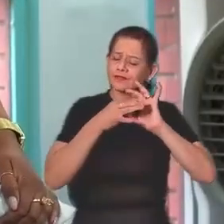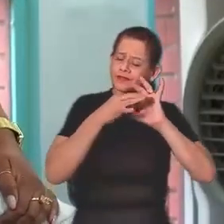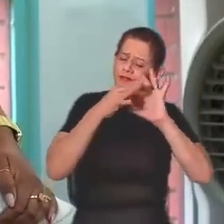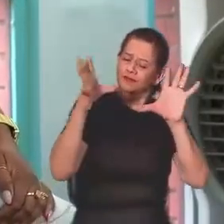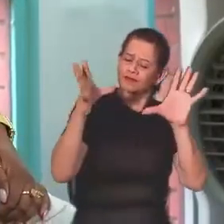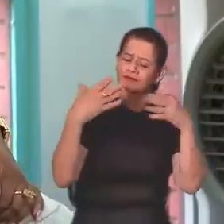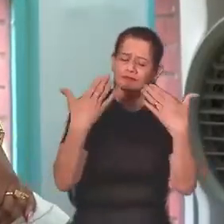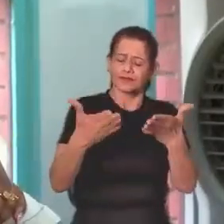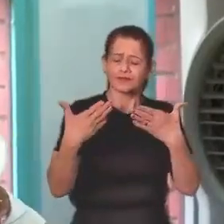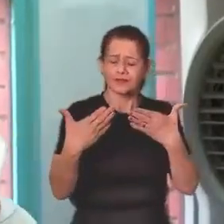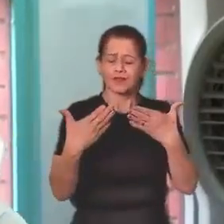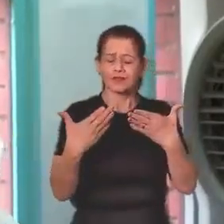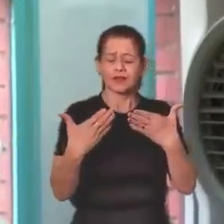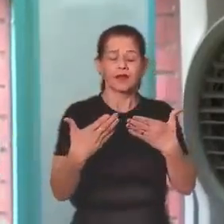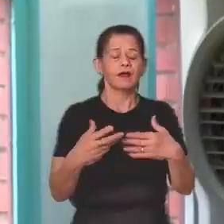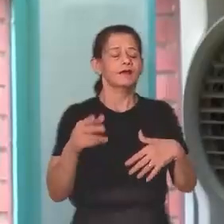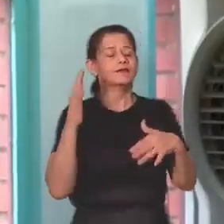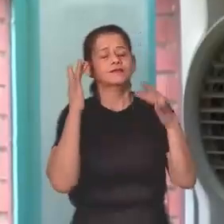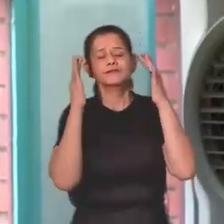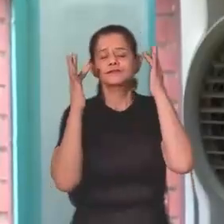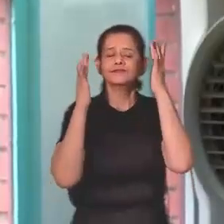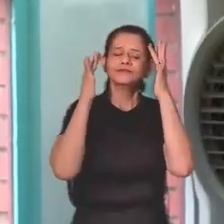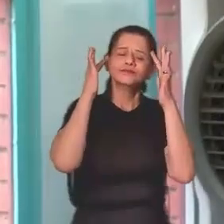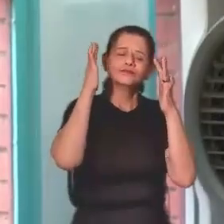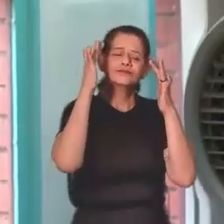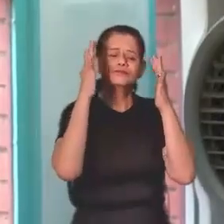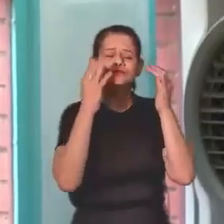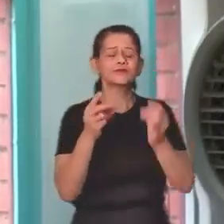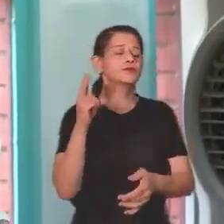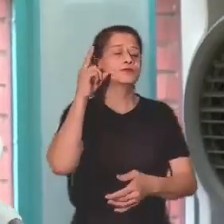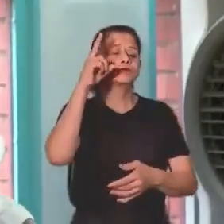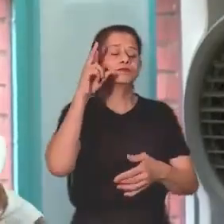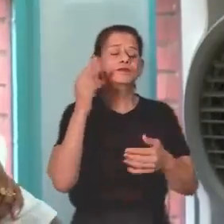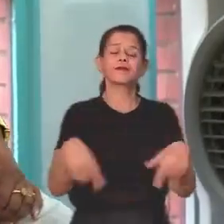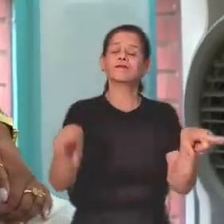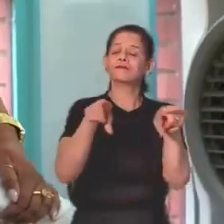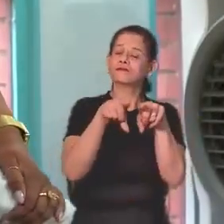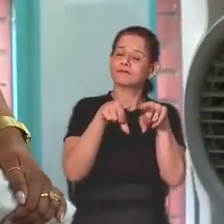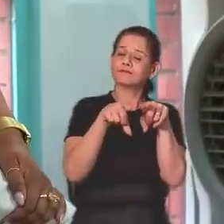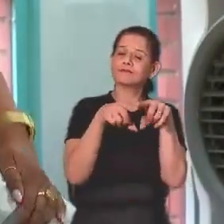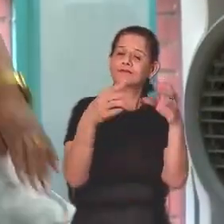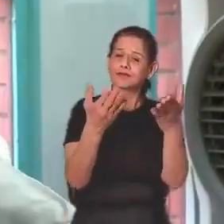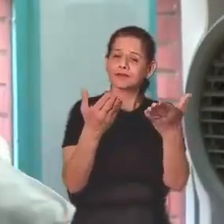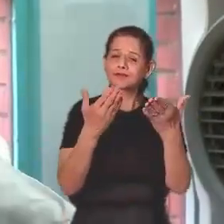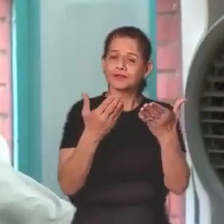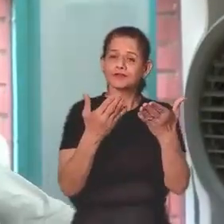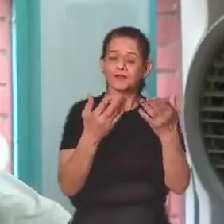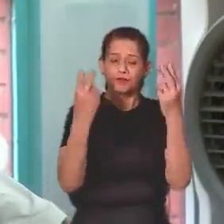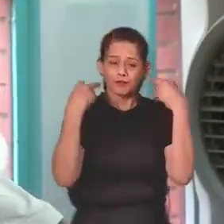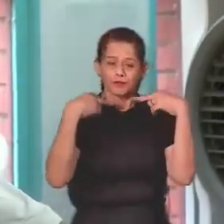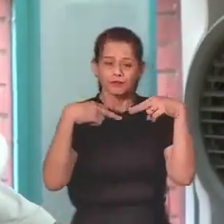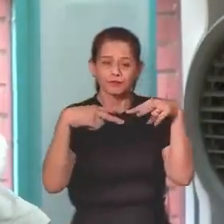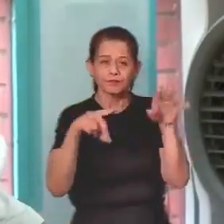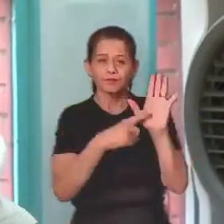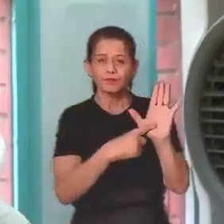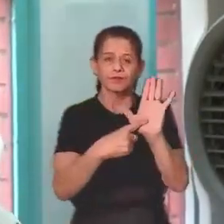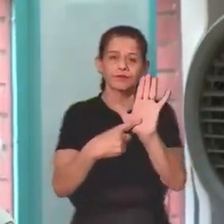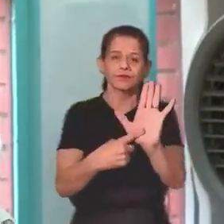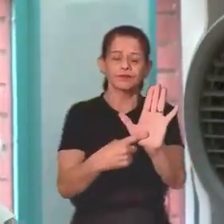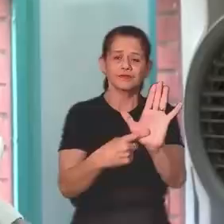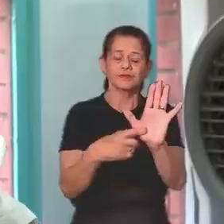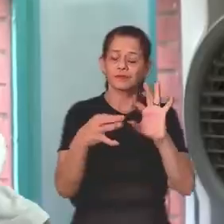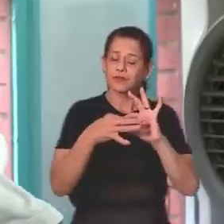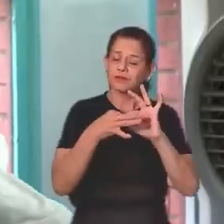liberdade, e até mesmo de fantasiar com liberdade, né? Dispor a nossa imaginação de